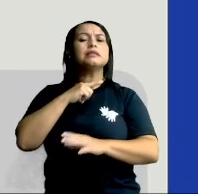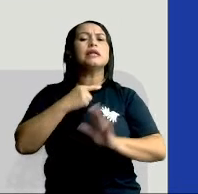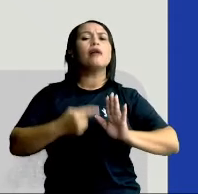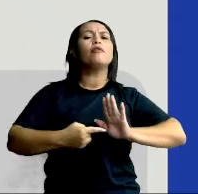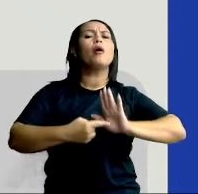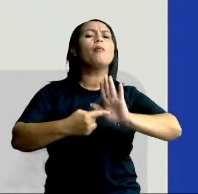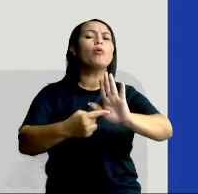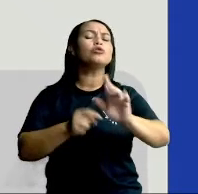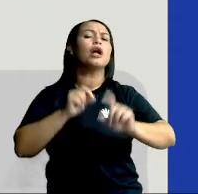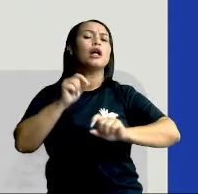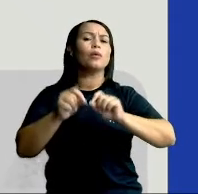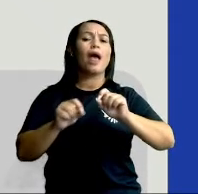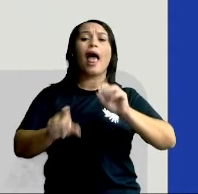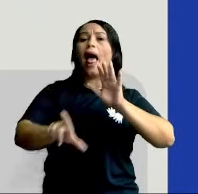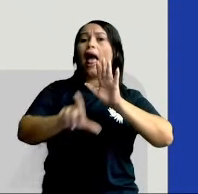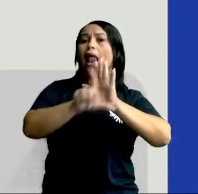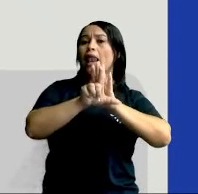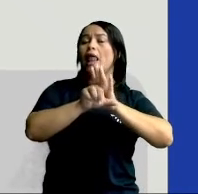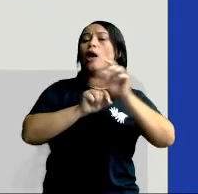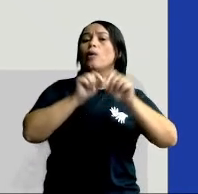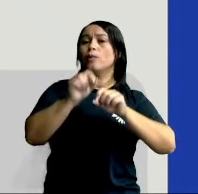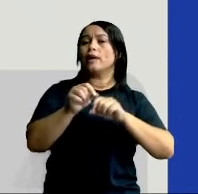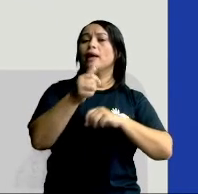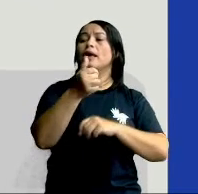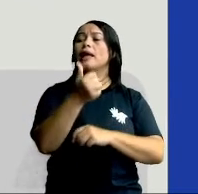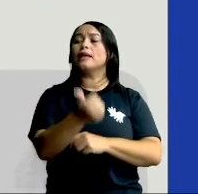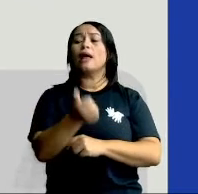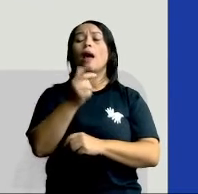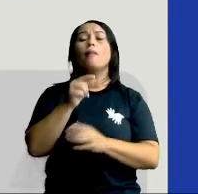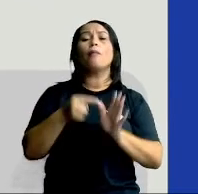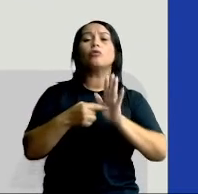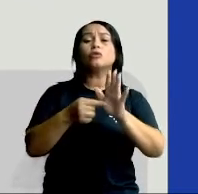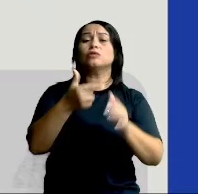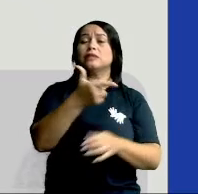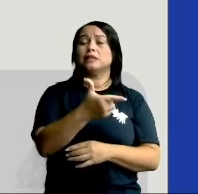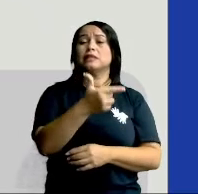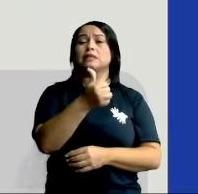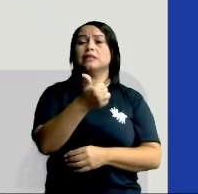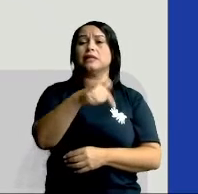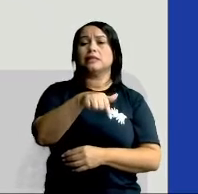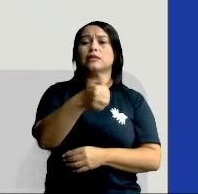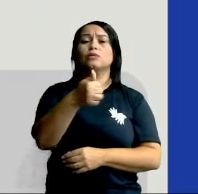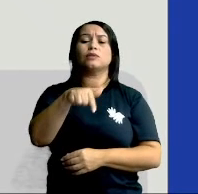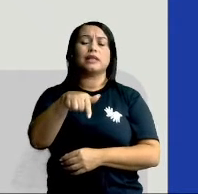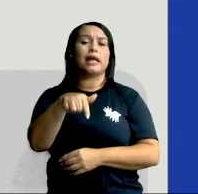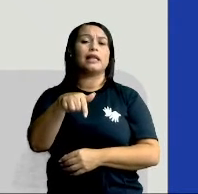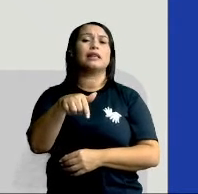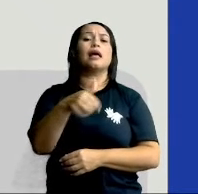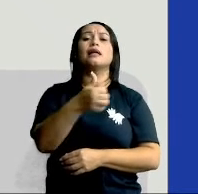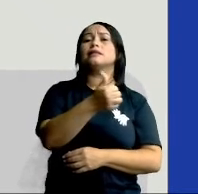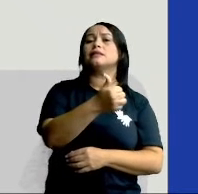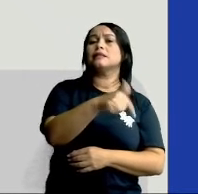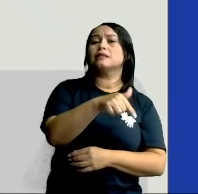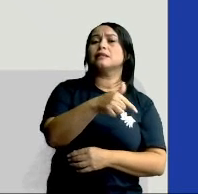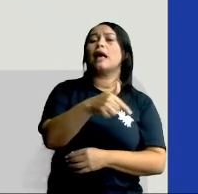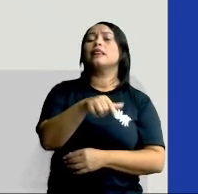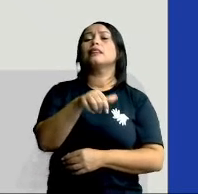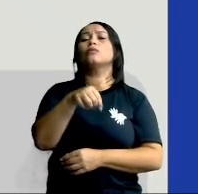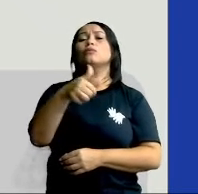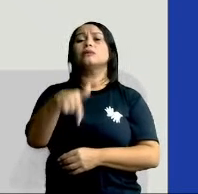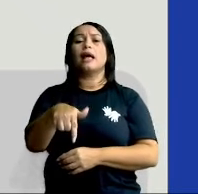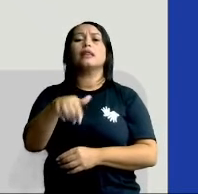Complementar número 143, de 17 de 7 de 2013, estabelecendo